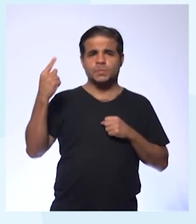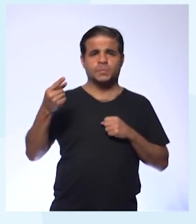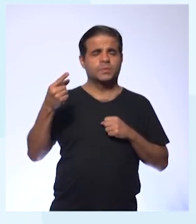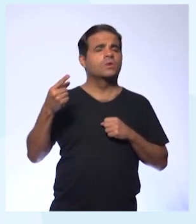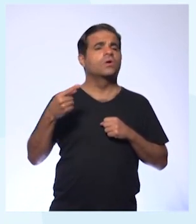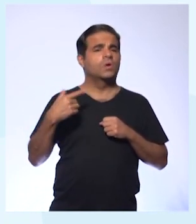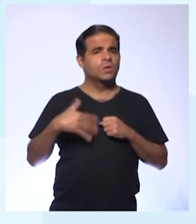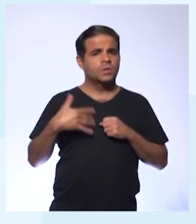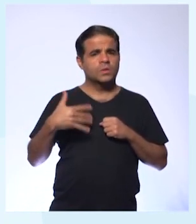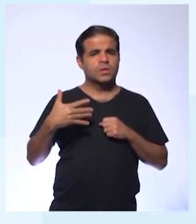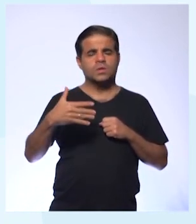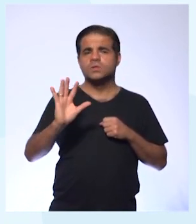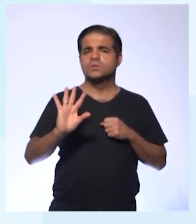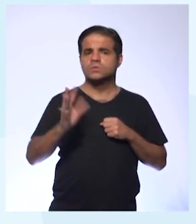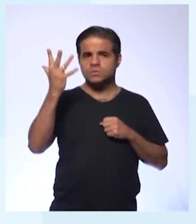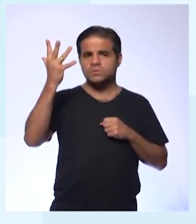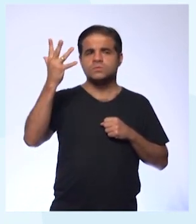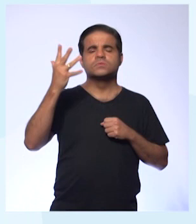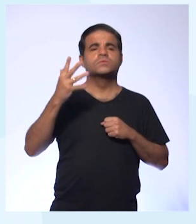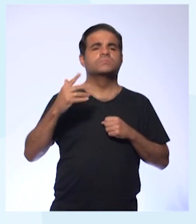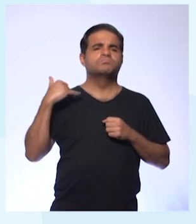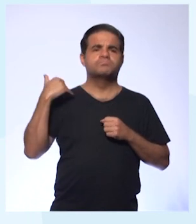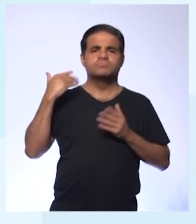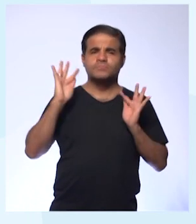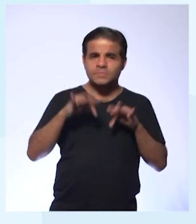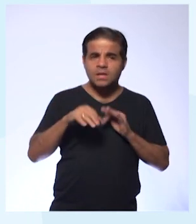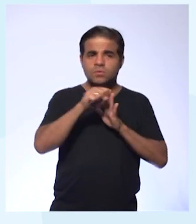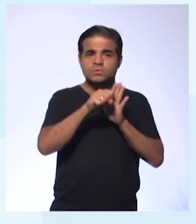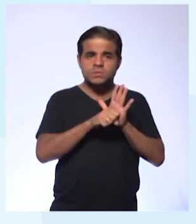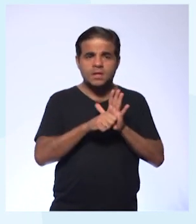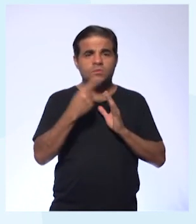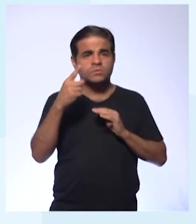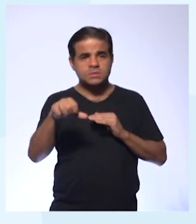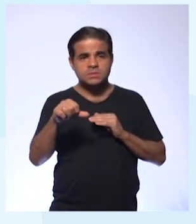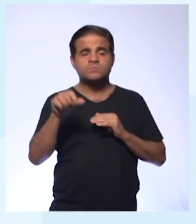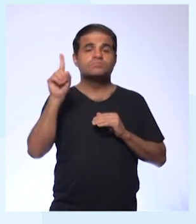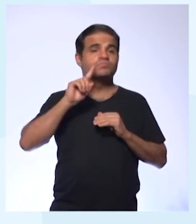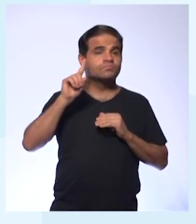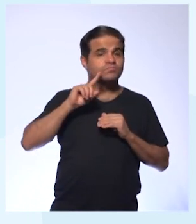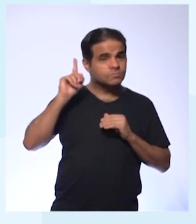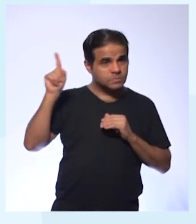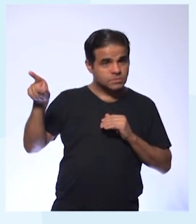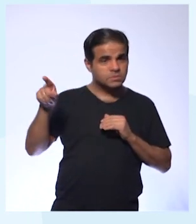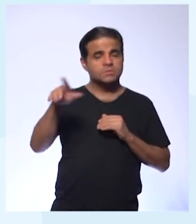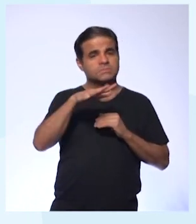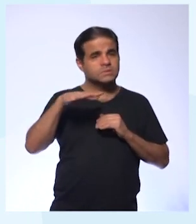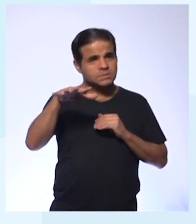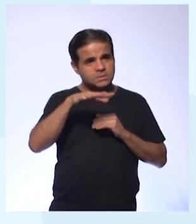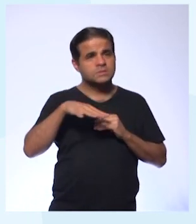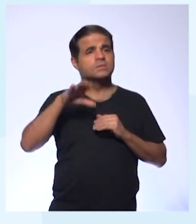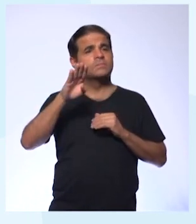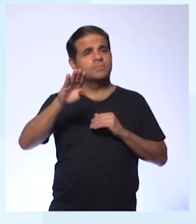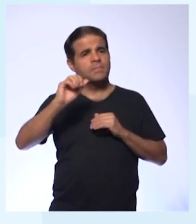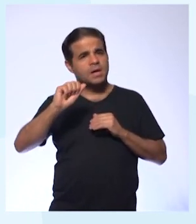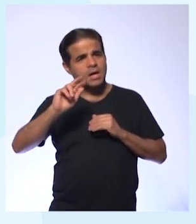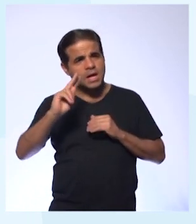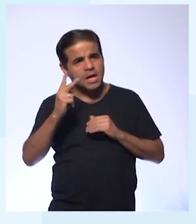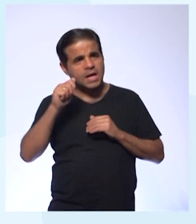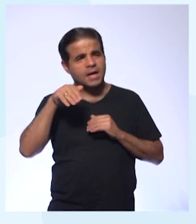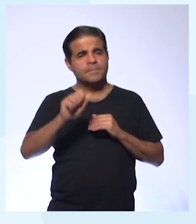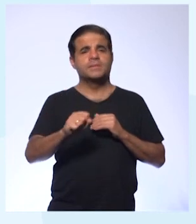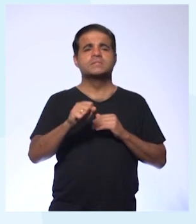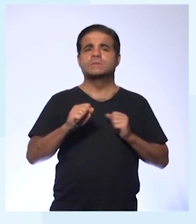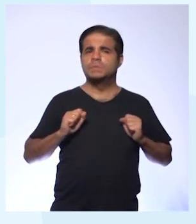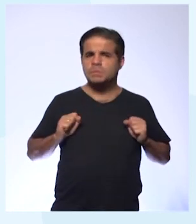furacão, né, ocorridas desde o final do século XIX nos Estados Unidos e nas Bahamas. Ele também atingiu uma